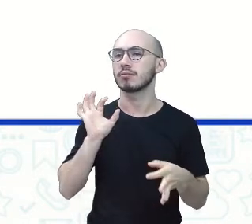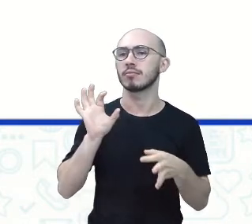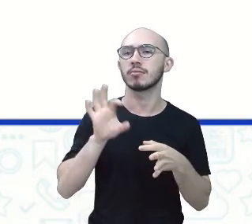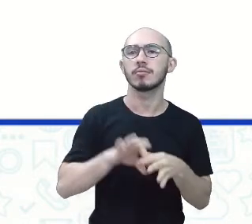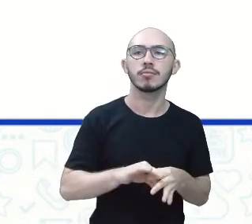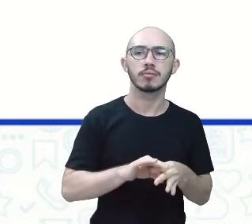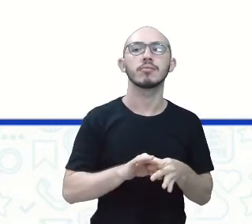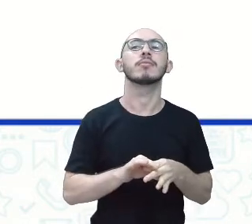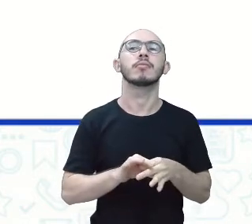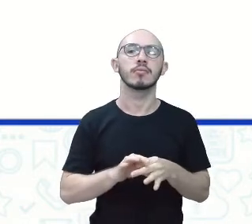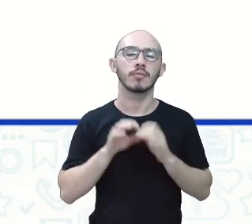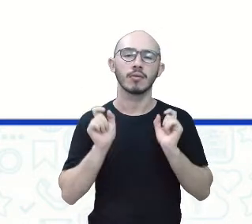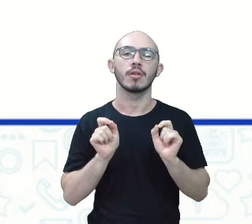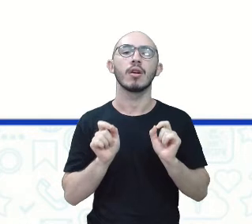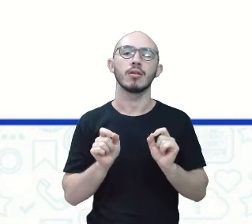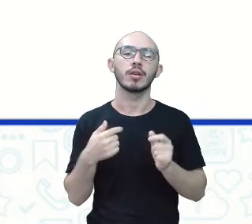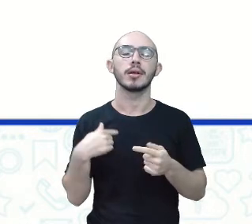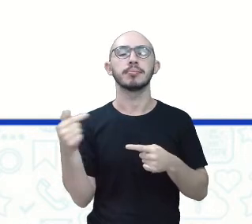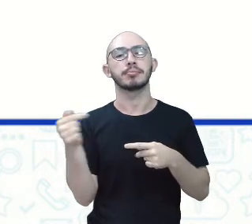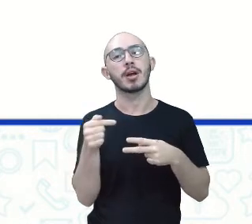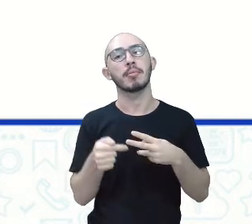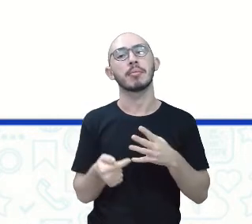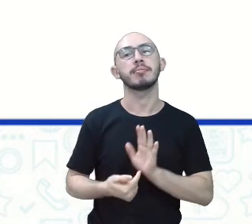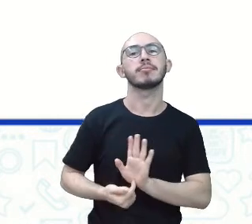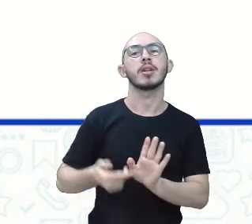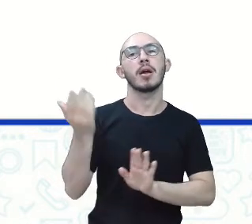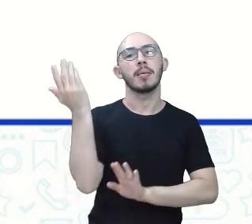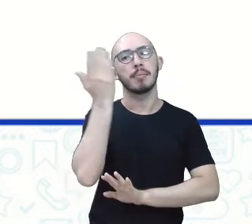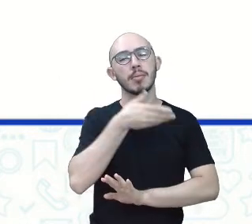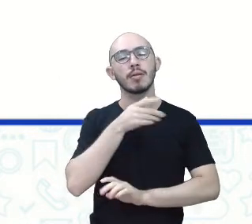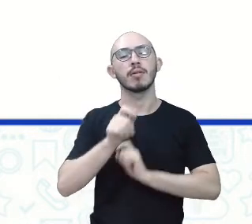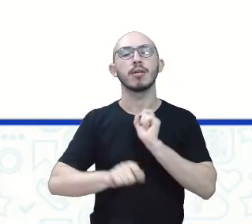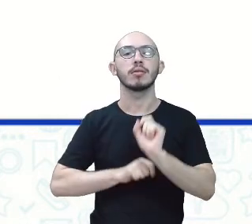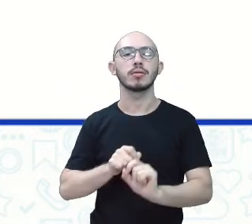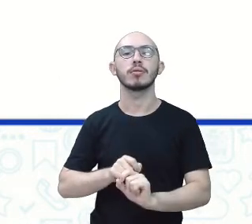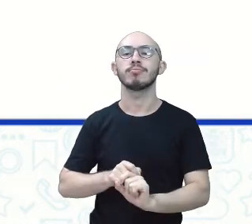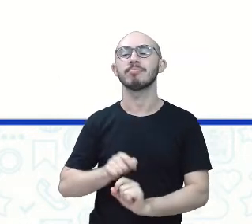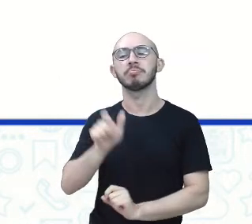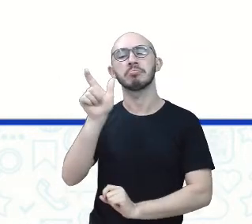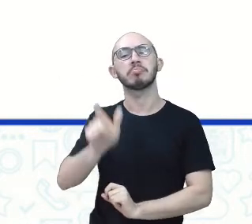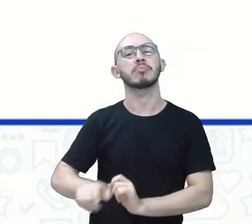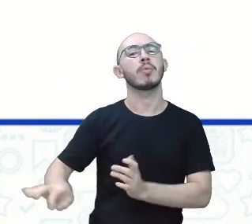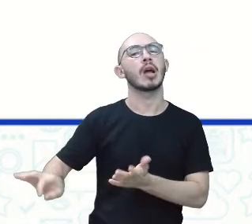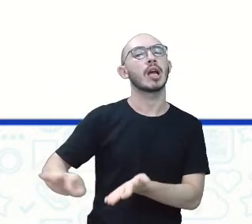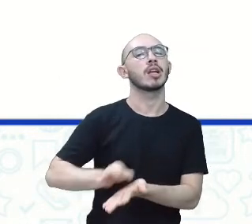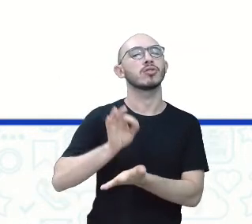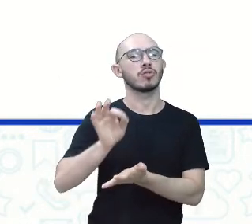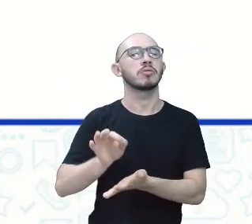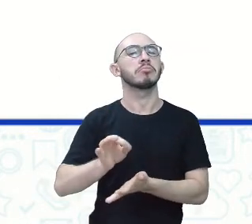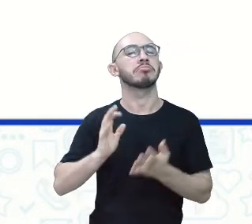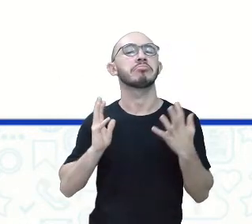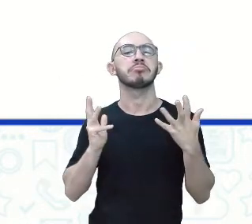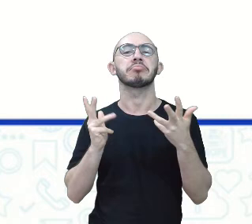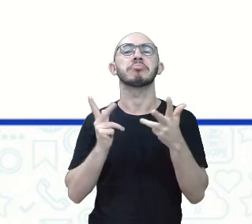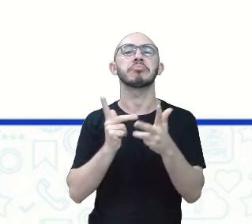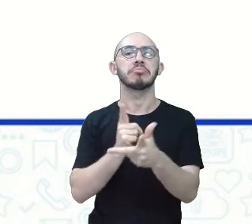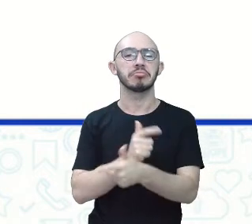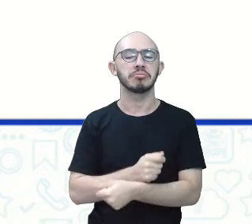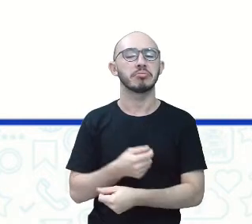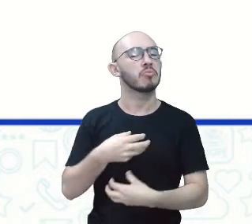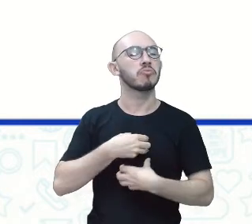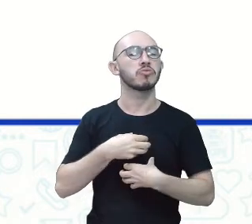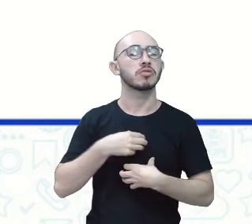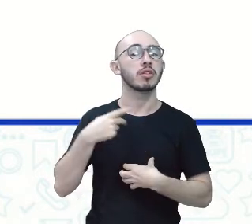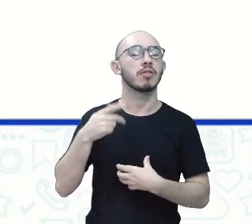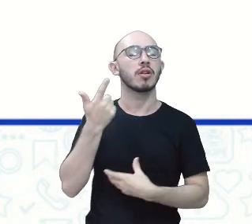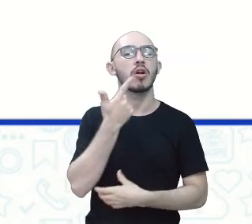intrinsecamente, os quais devem comprovar a grandeza do escritor e a excelência de seu modo de